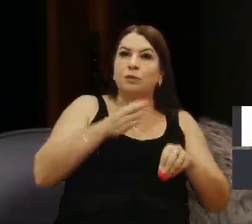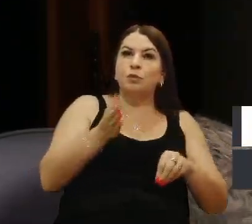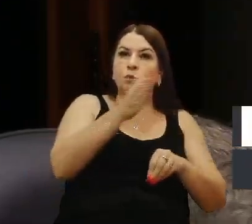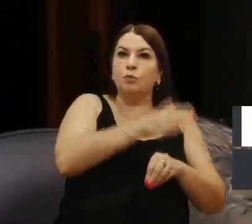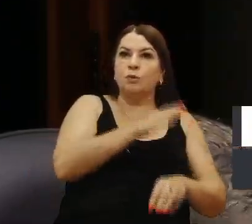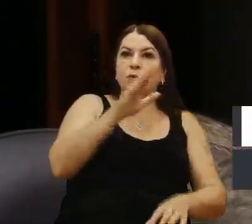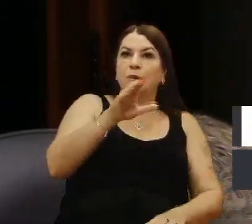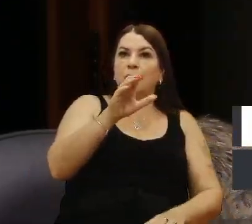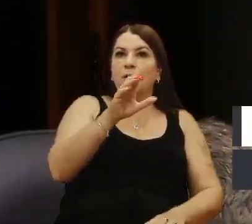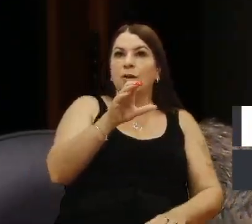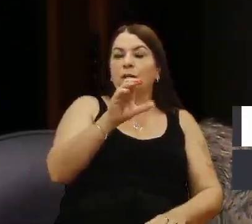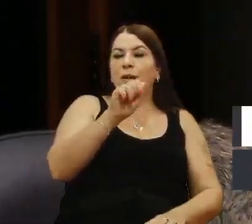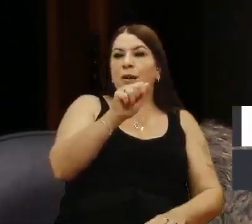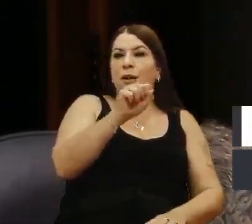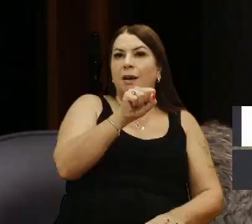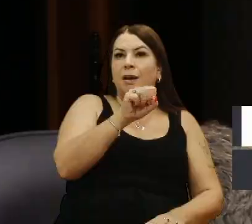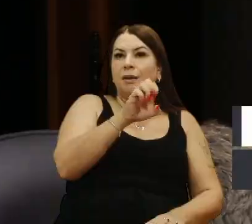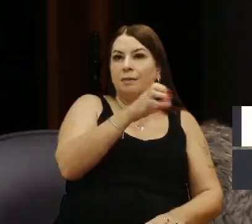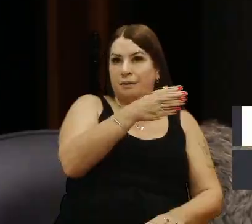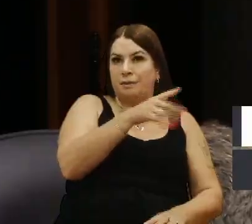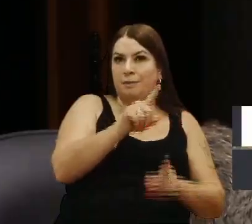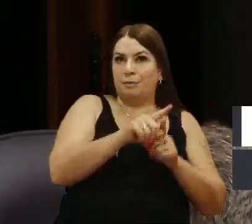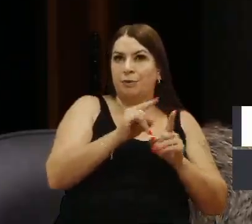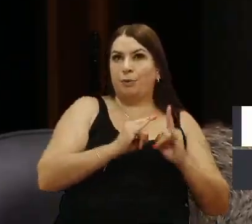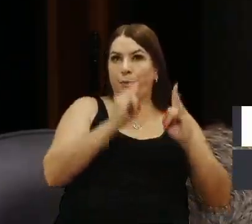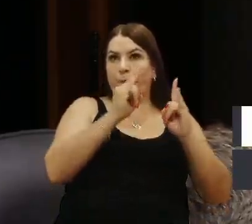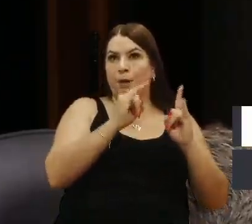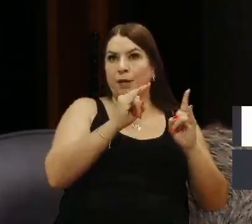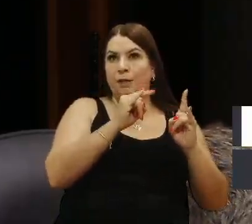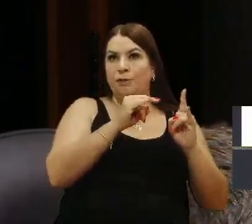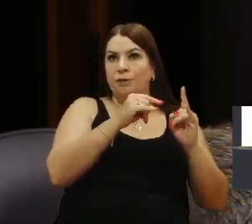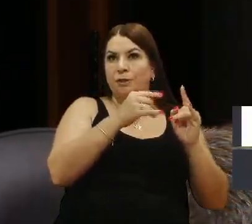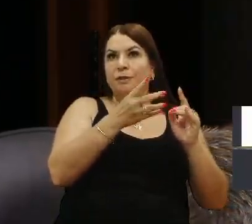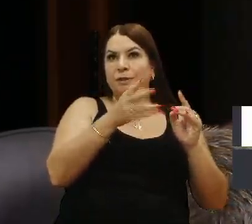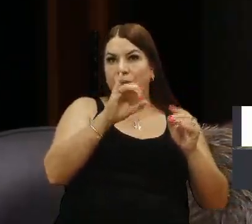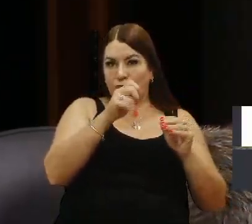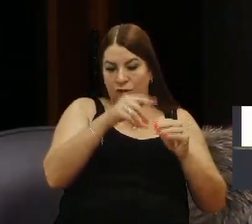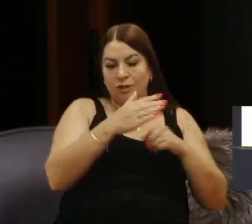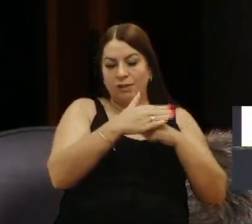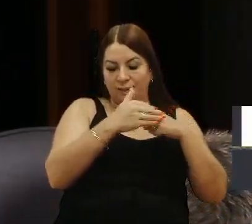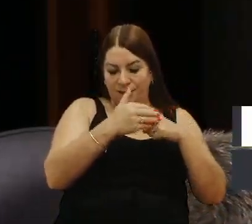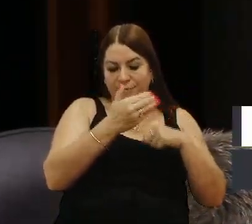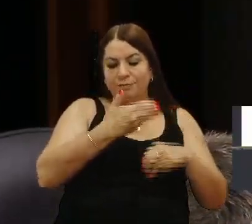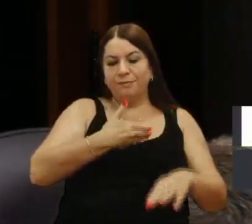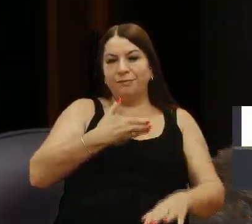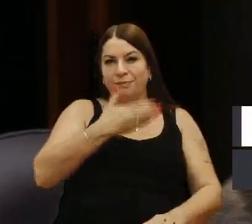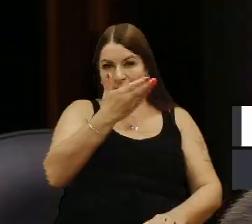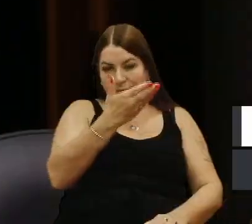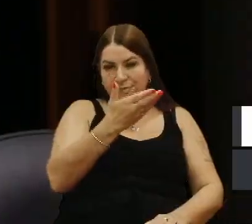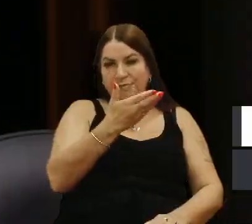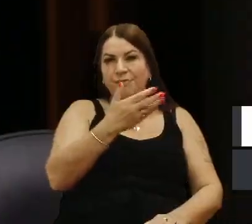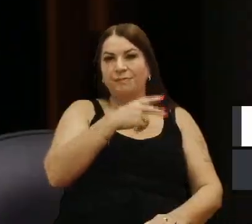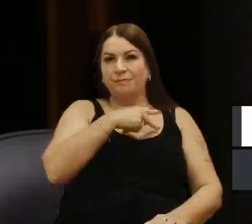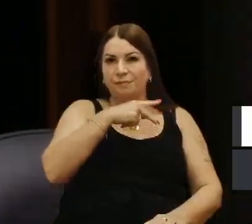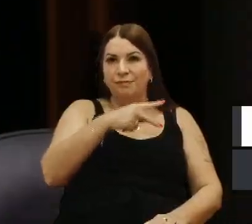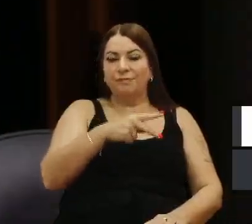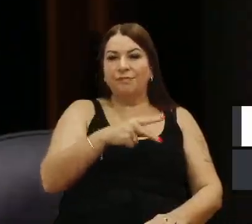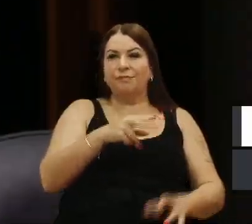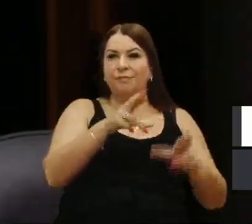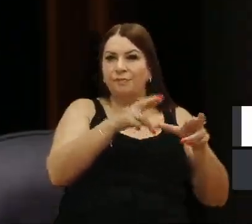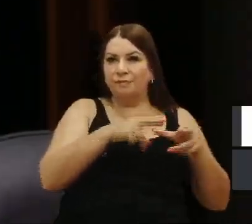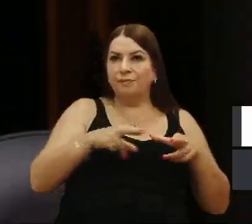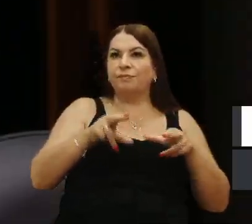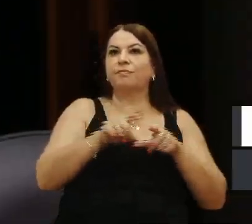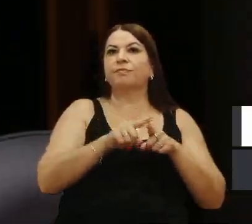CAS, inclusive, do governo do Estado, com um prédio caindo. Então, Jane, querida, também minha amiga, presidente lá da região.